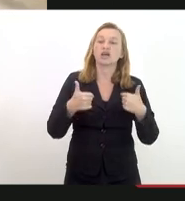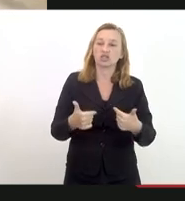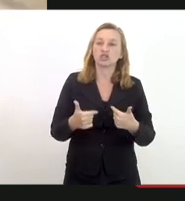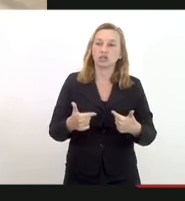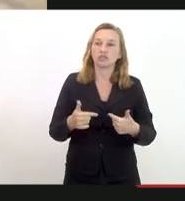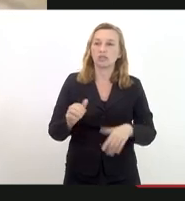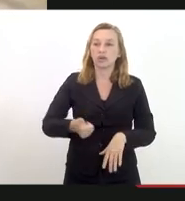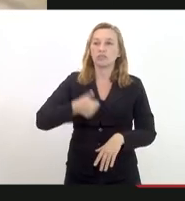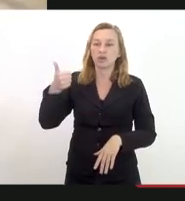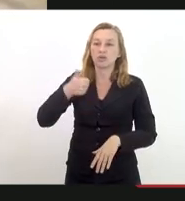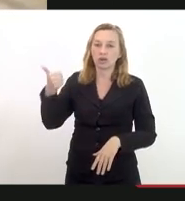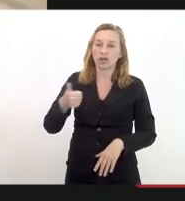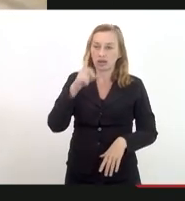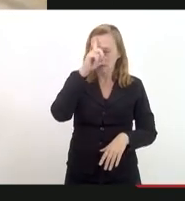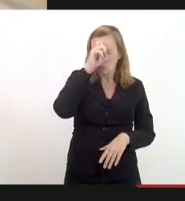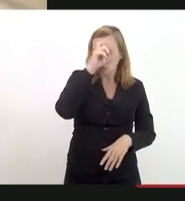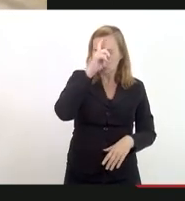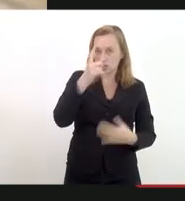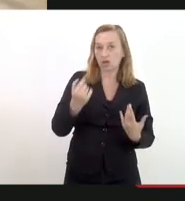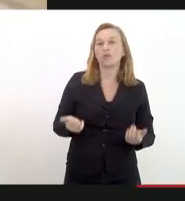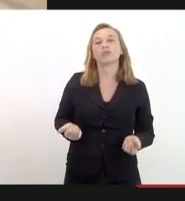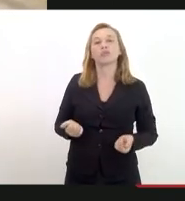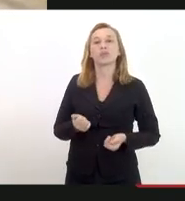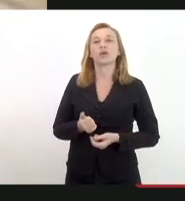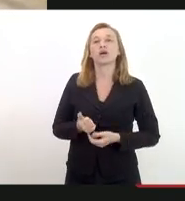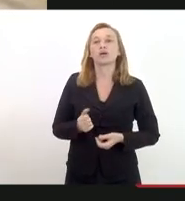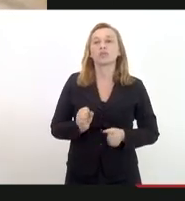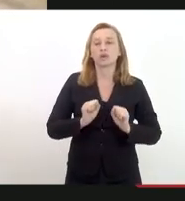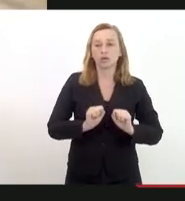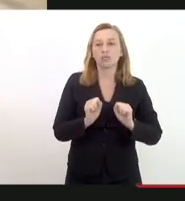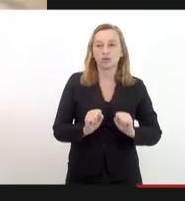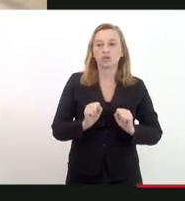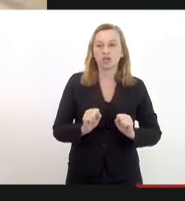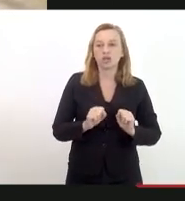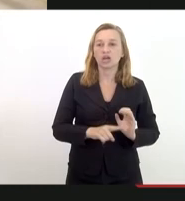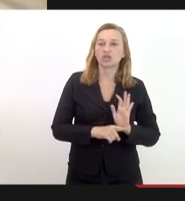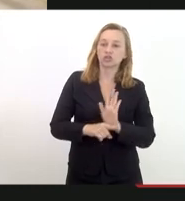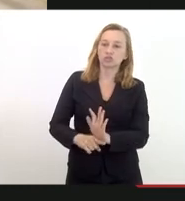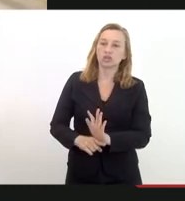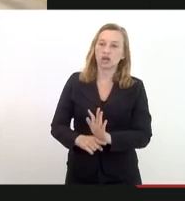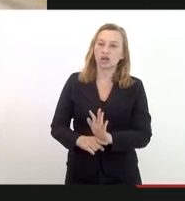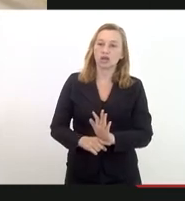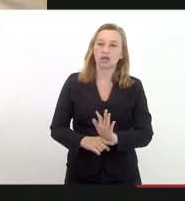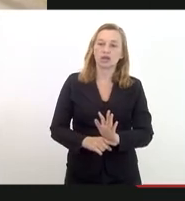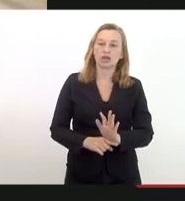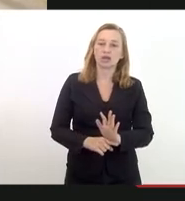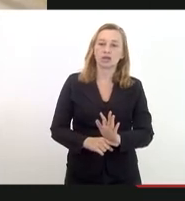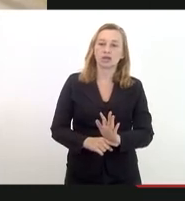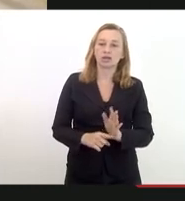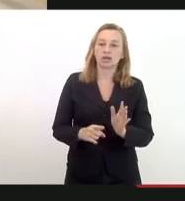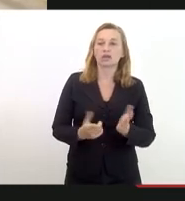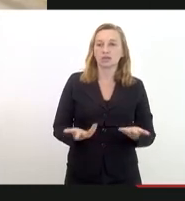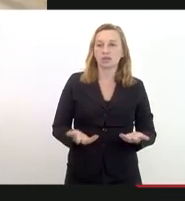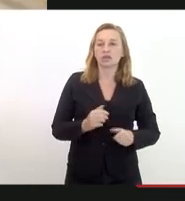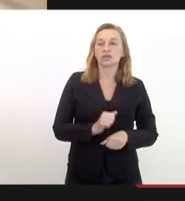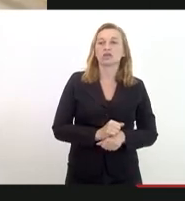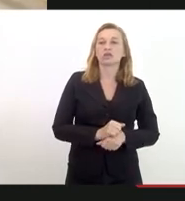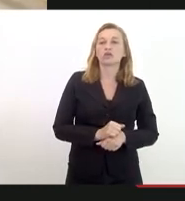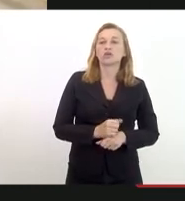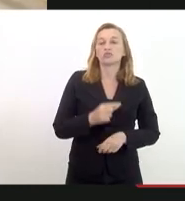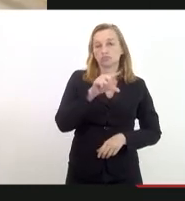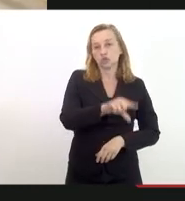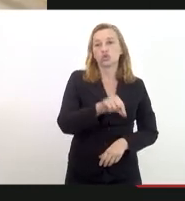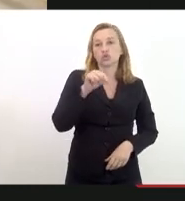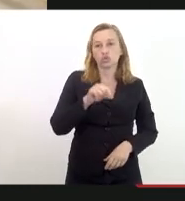tá? Para a gente poder dar conta da tuberculose hoje no estado do Rio de Janeiro. Uma das decisões que a gente